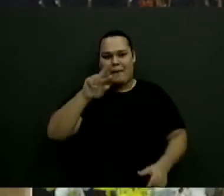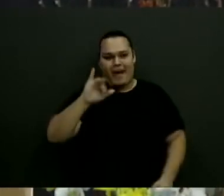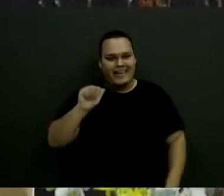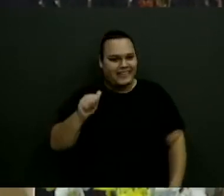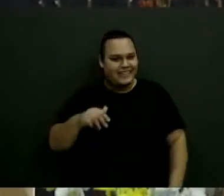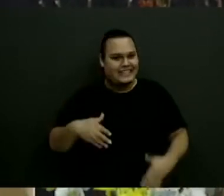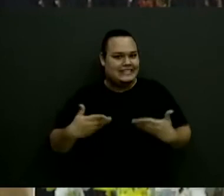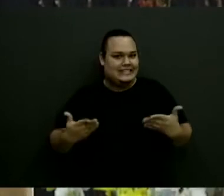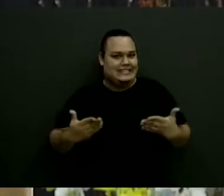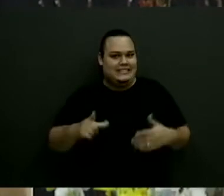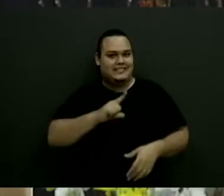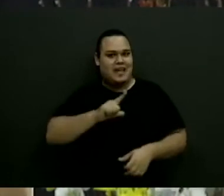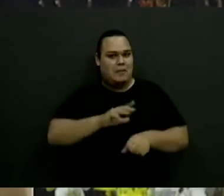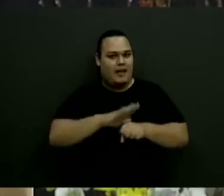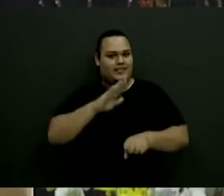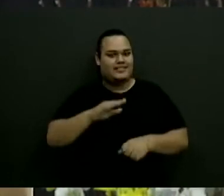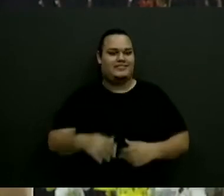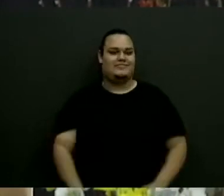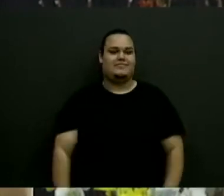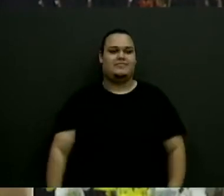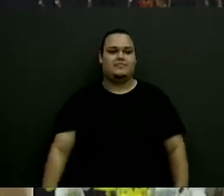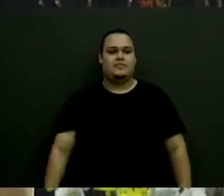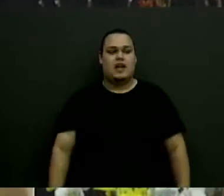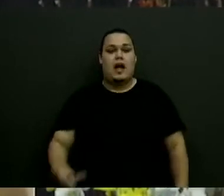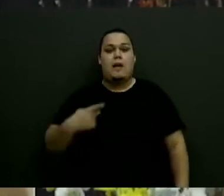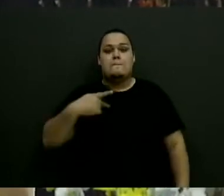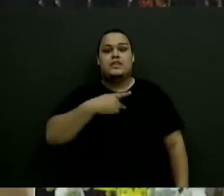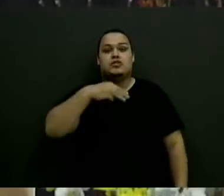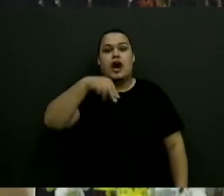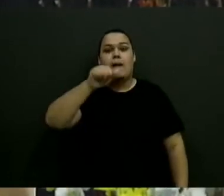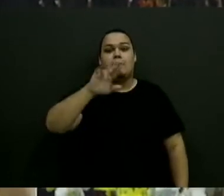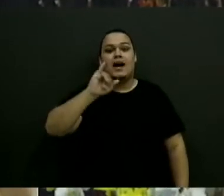Verdade, tem bastante Marias. Mas a pastora Maria, a nossa